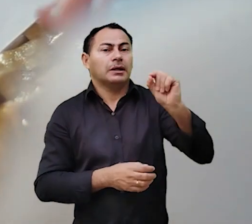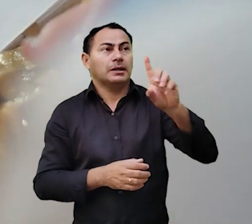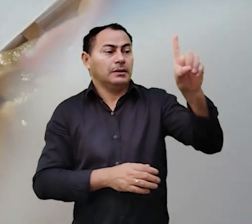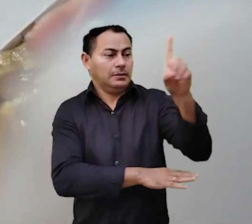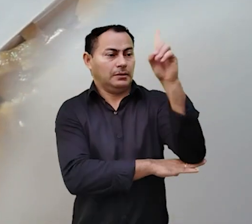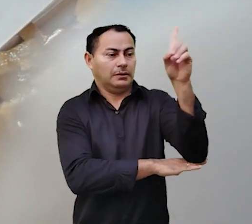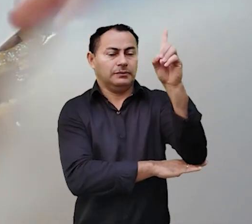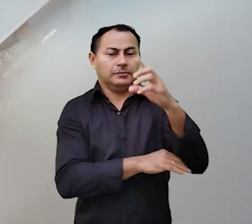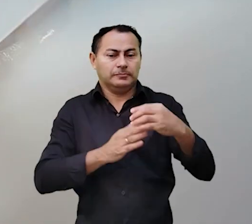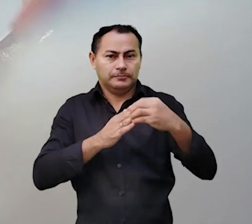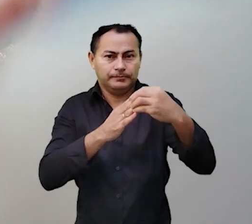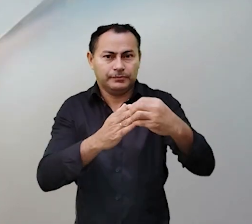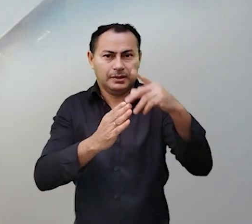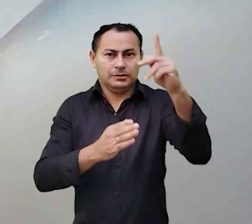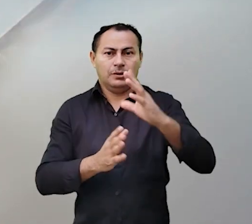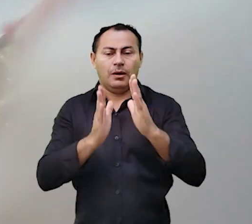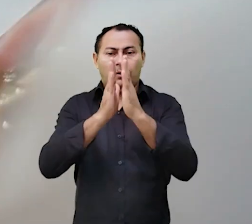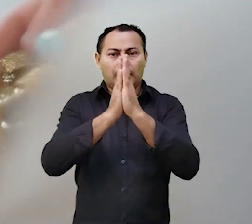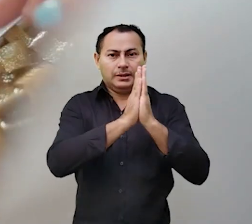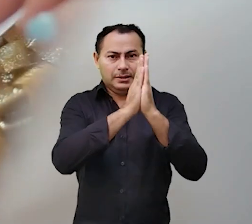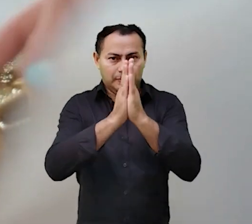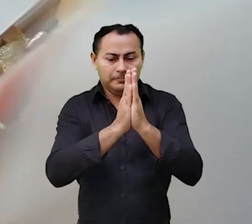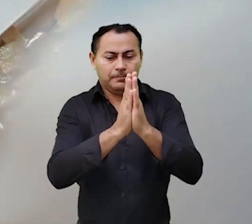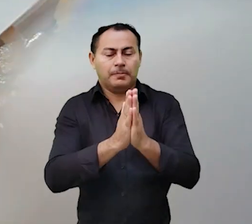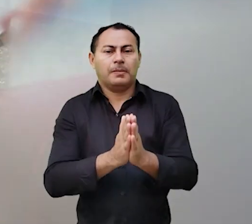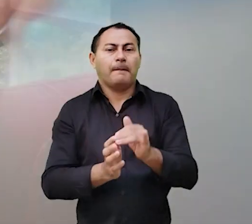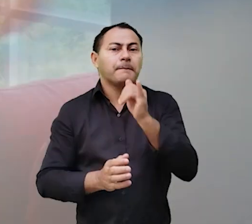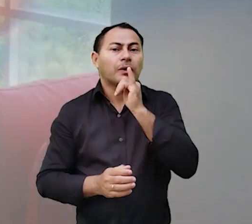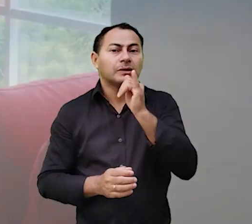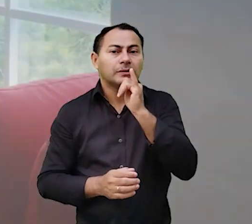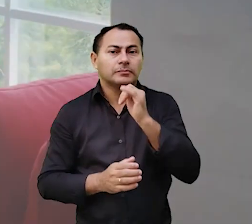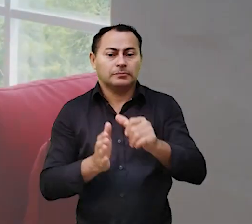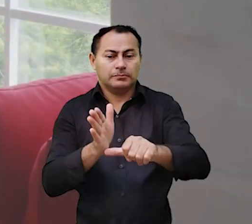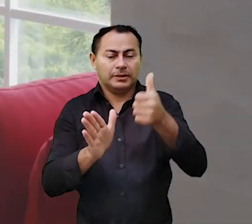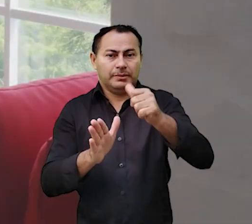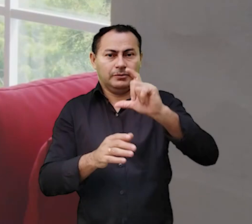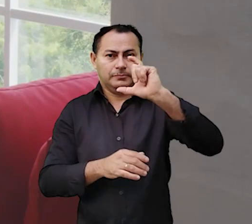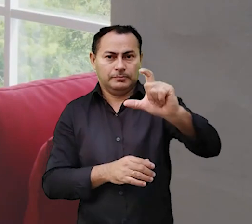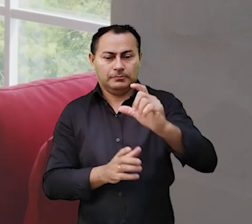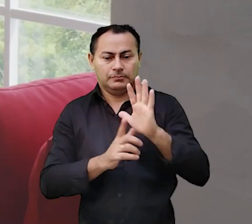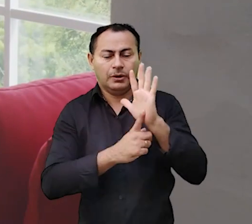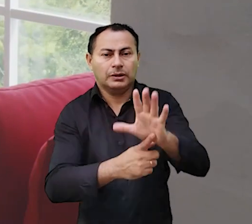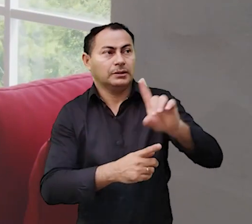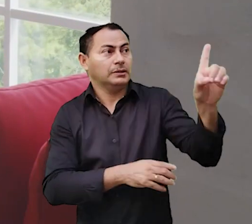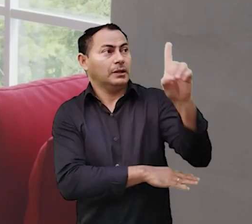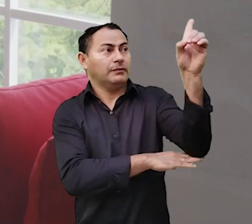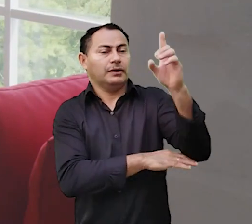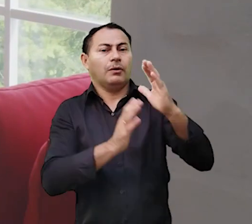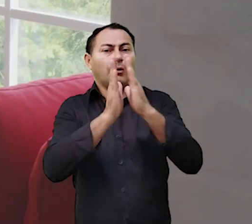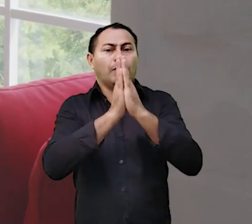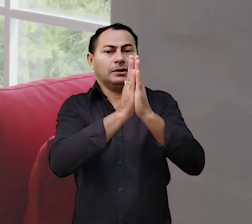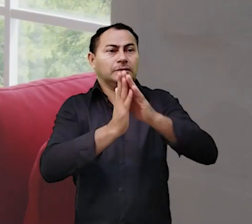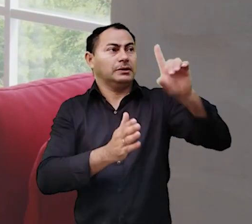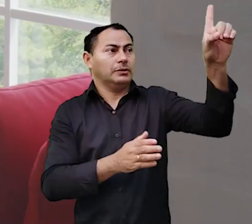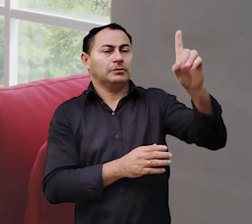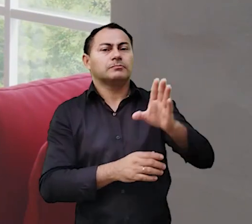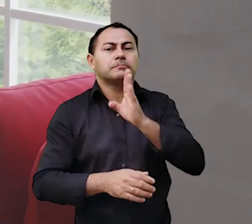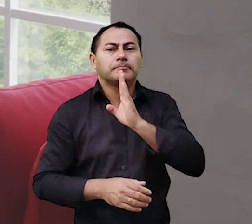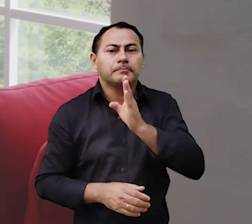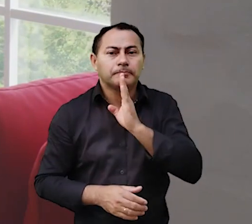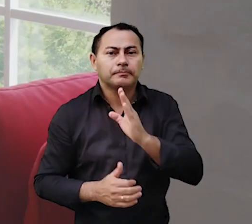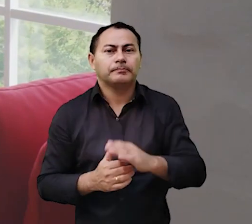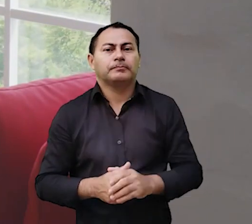a quem Davi está dirigindo sua oração. Por exemplo, o primeiro parágrafo mostra que Davi está orando ao Deus